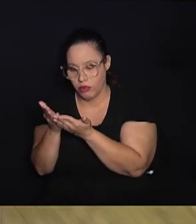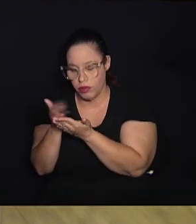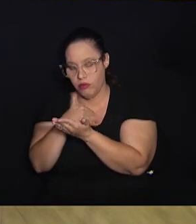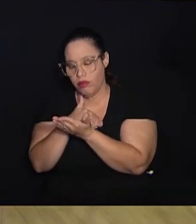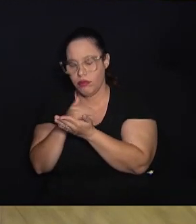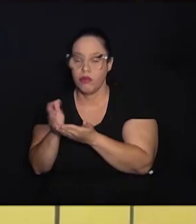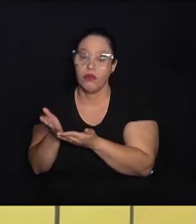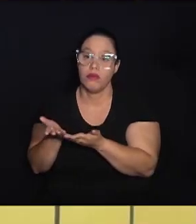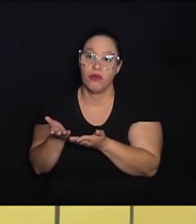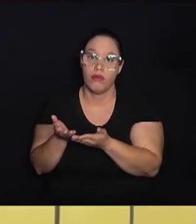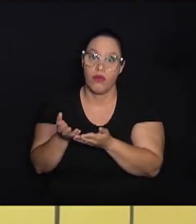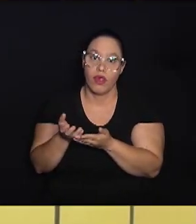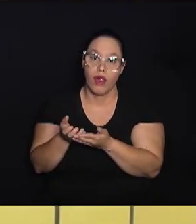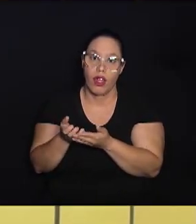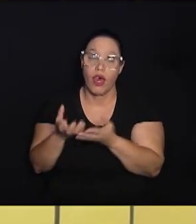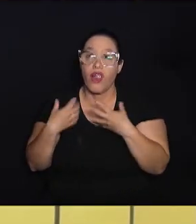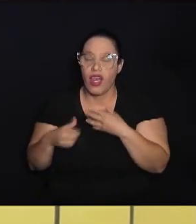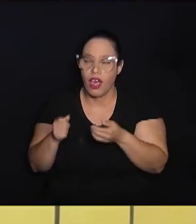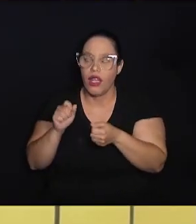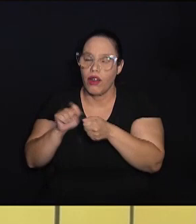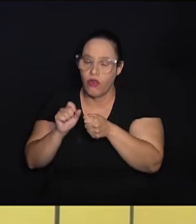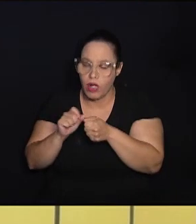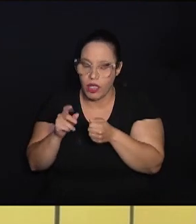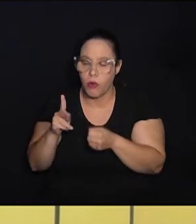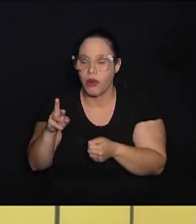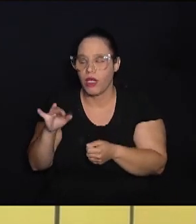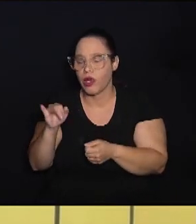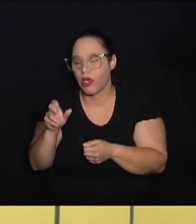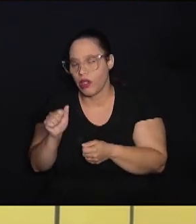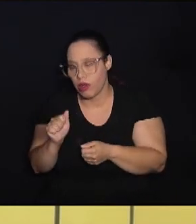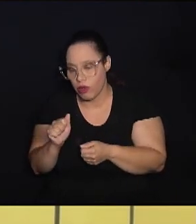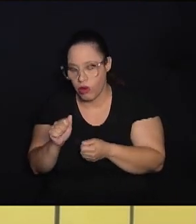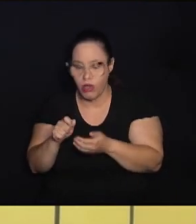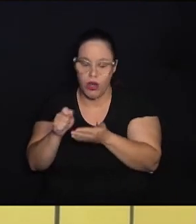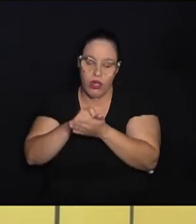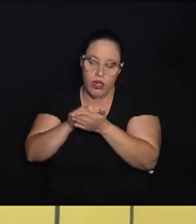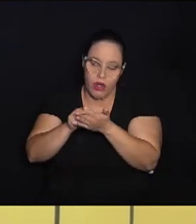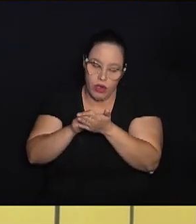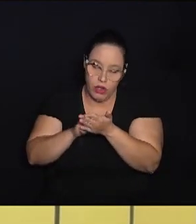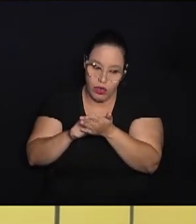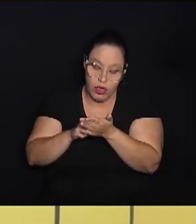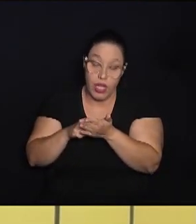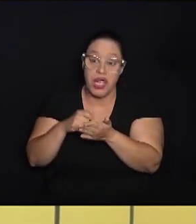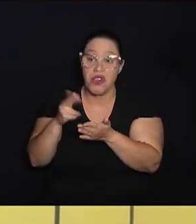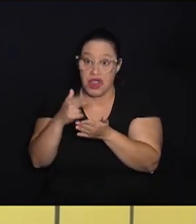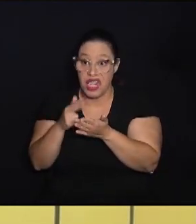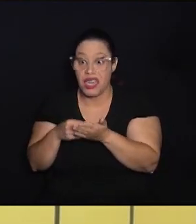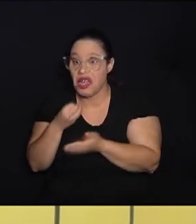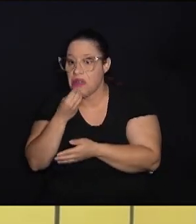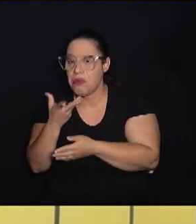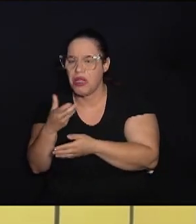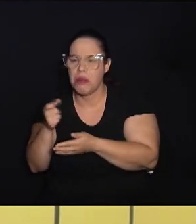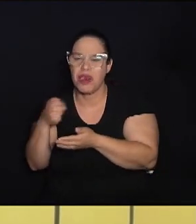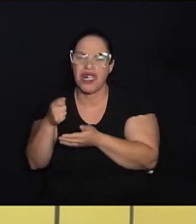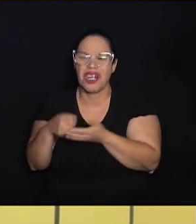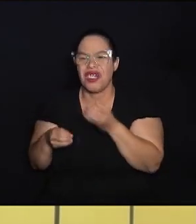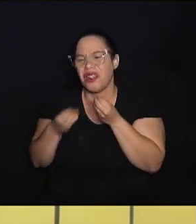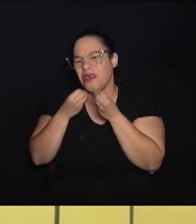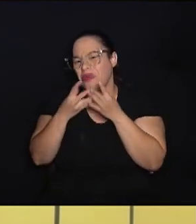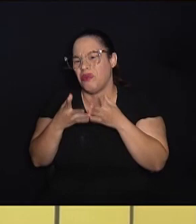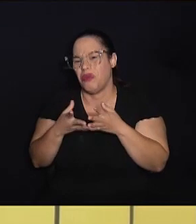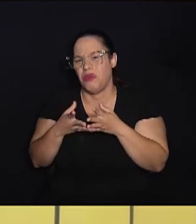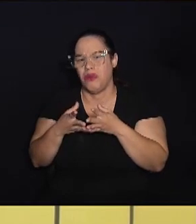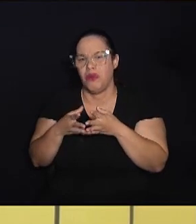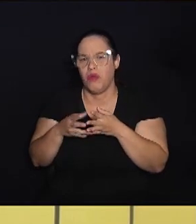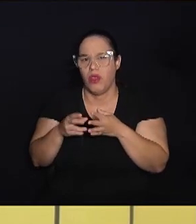eu eu não meu desenho não é legal né ah ou então eu quia fazer uma história eu desenho muito bem mas eu não tenho e a pessoa acha que